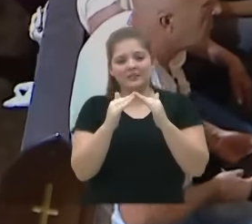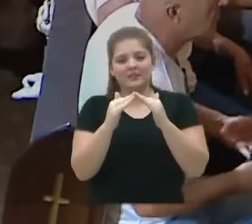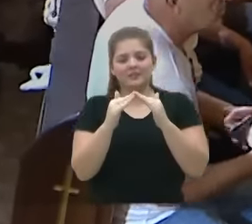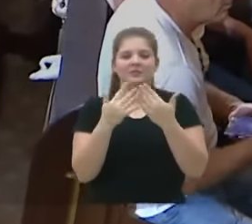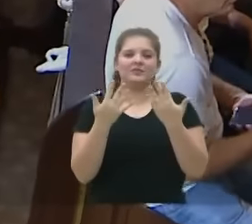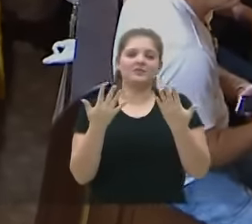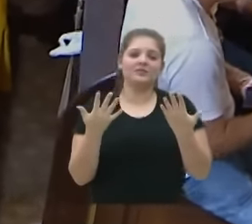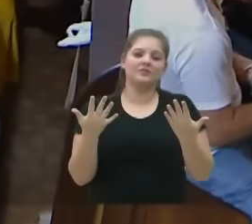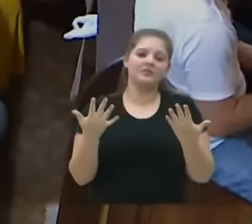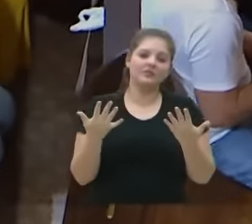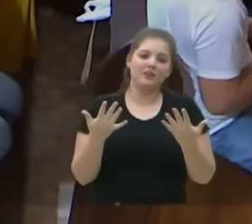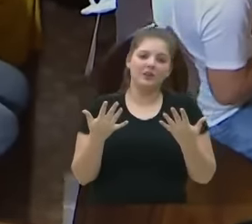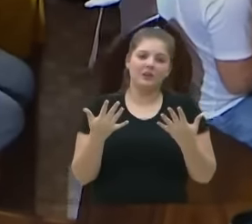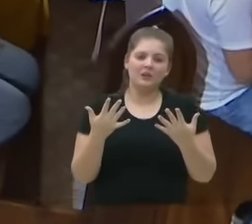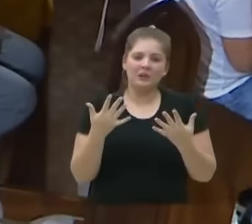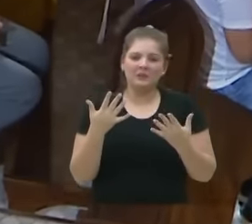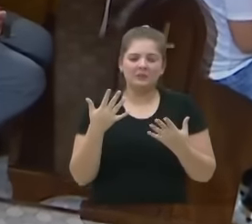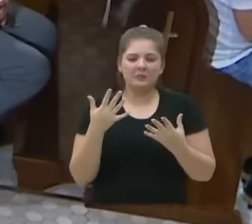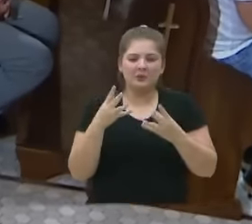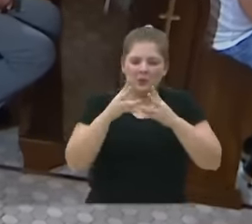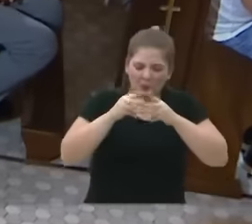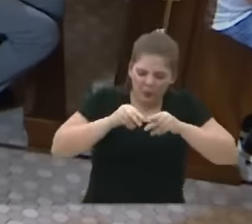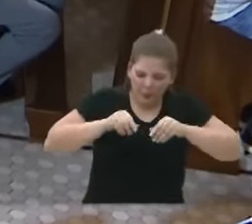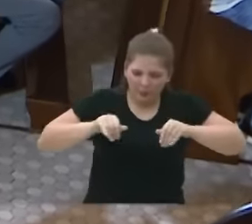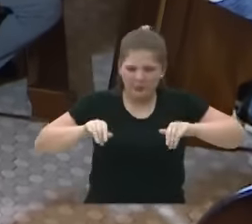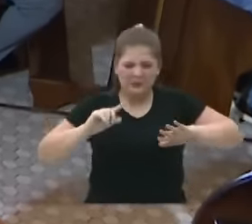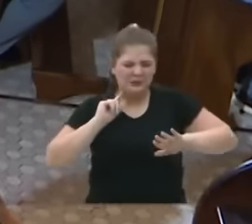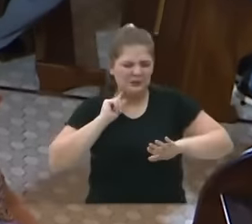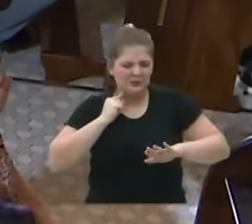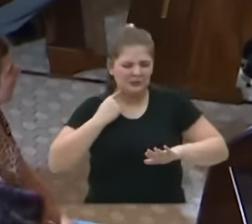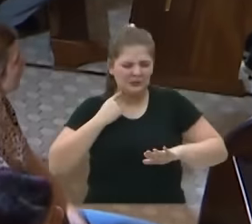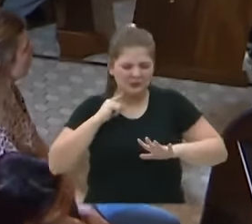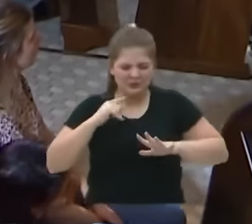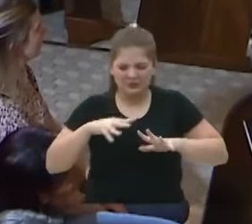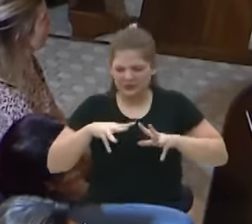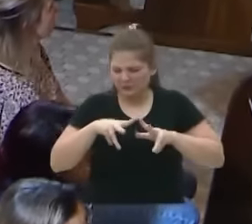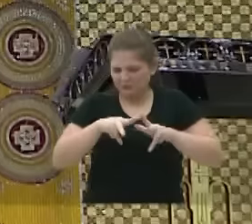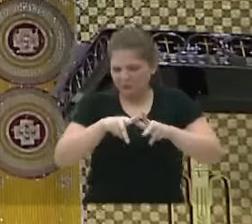e faz lama pelo chão.